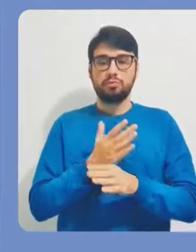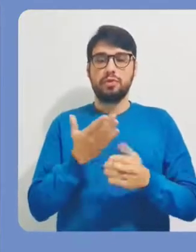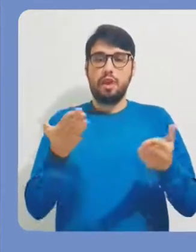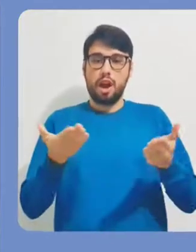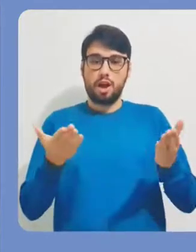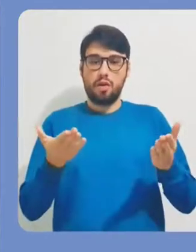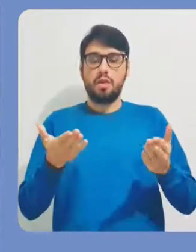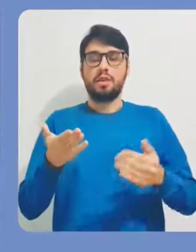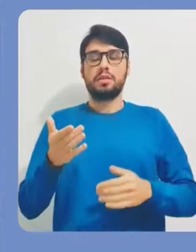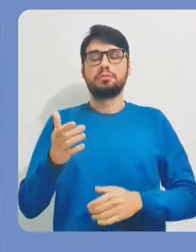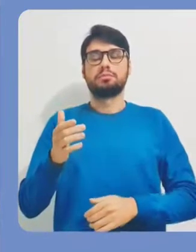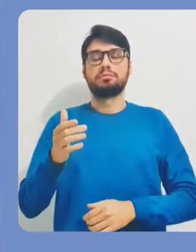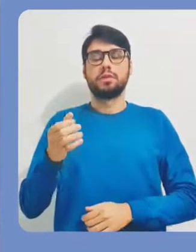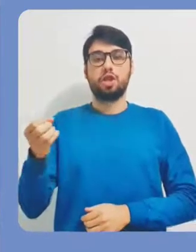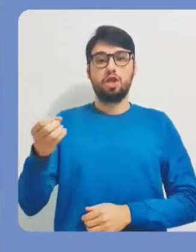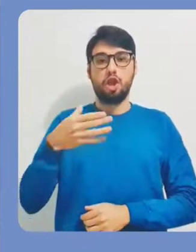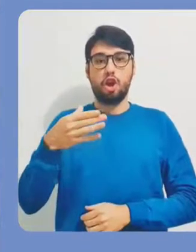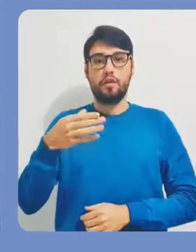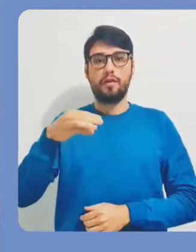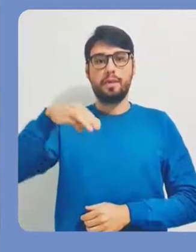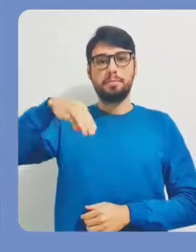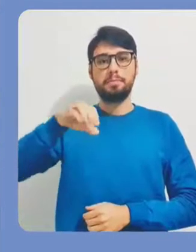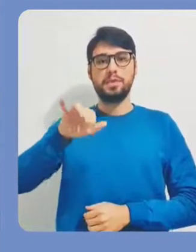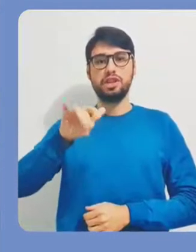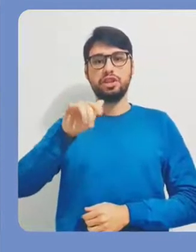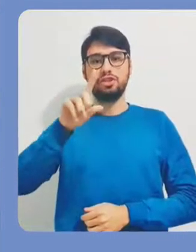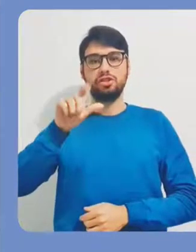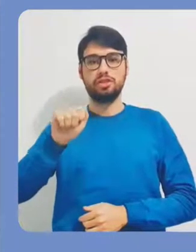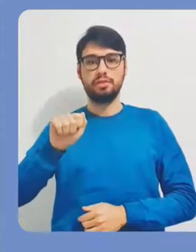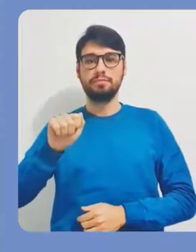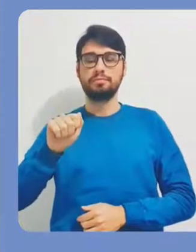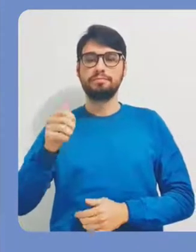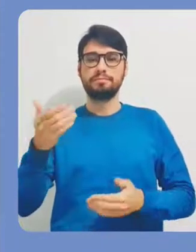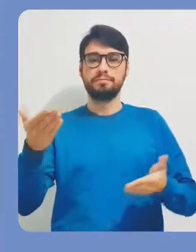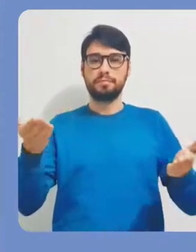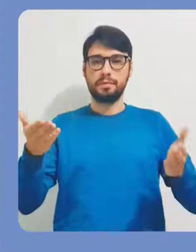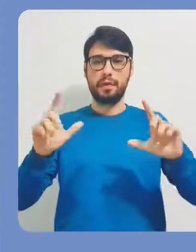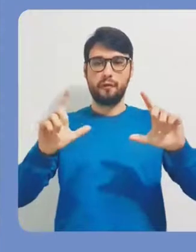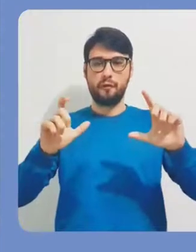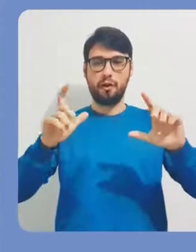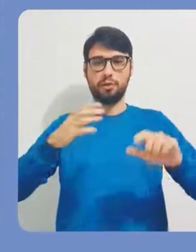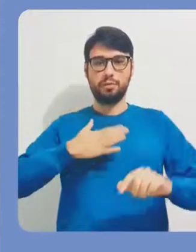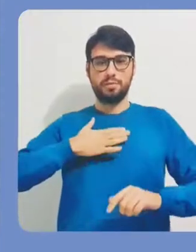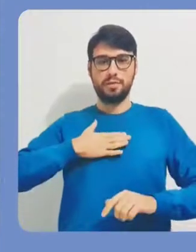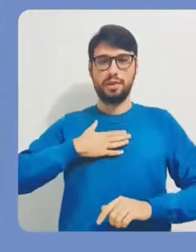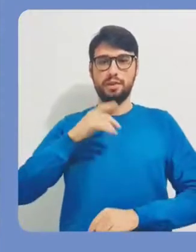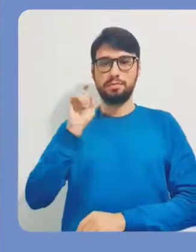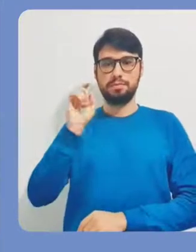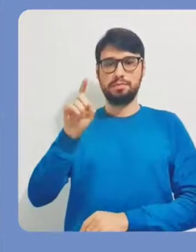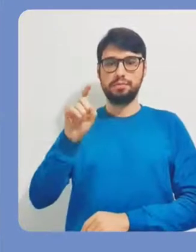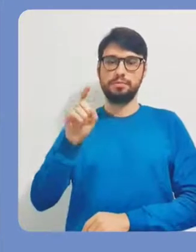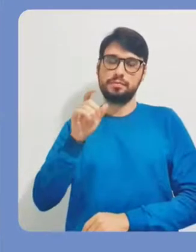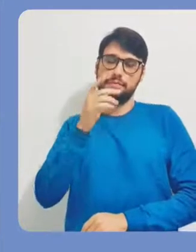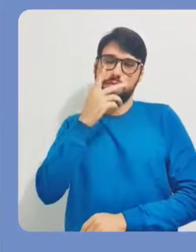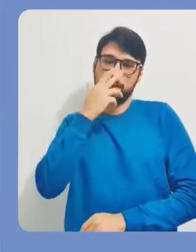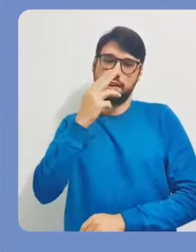Pronto. Agora eu vou adicionar uma nova mídia, que vai ser uma foto minha, representando então o segundo palestrante.